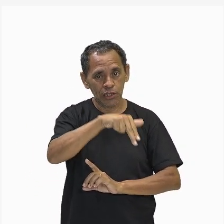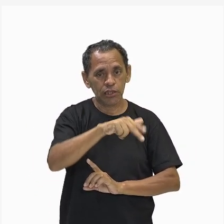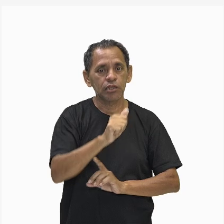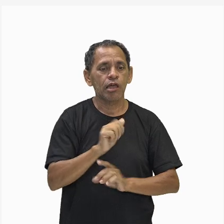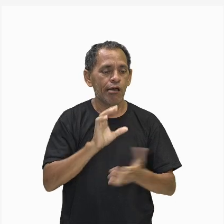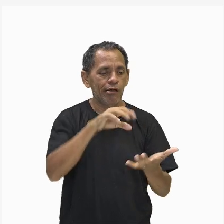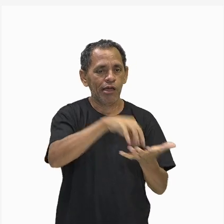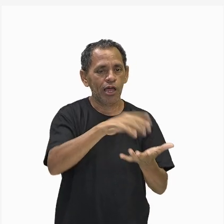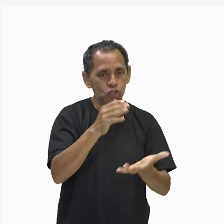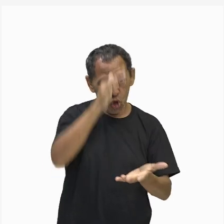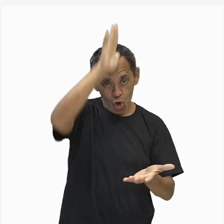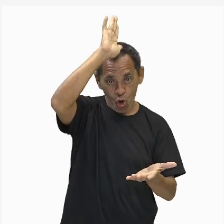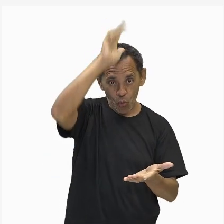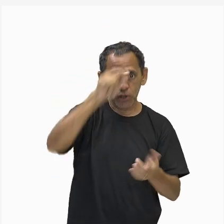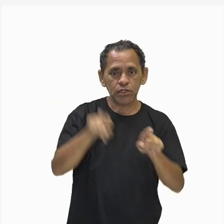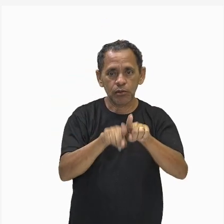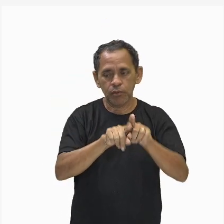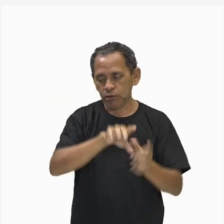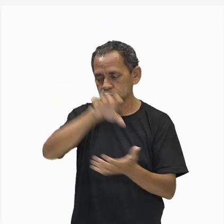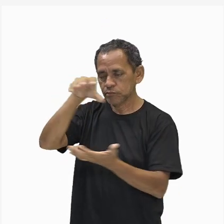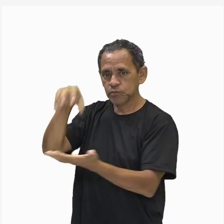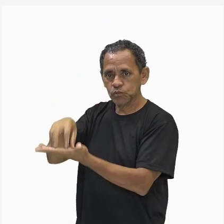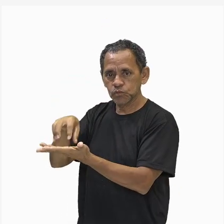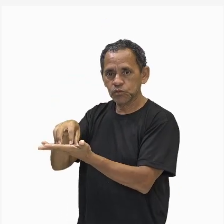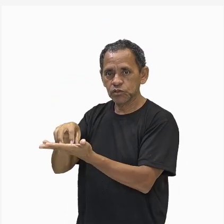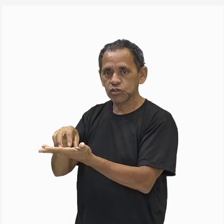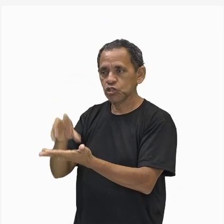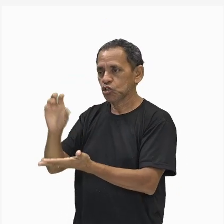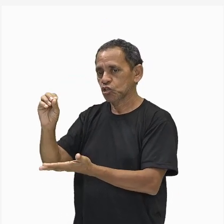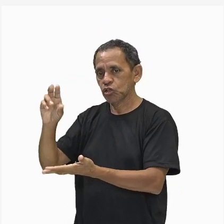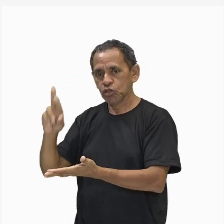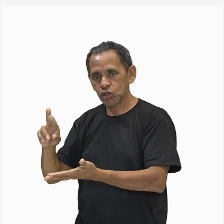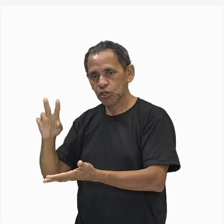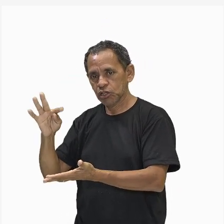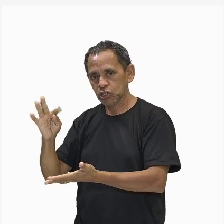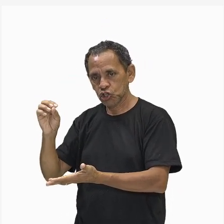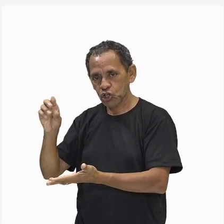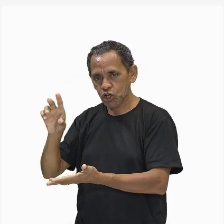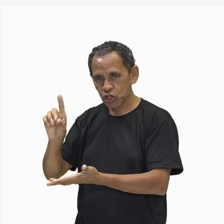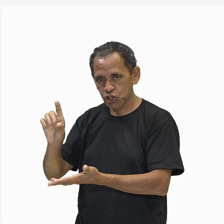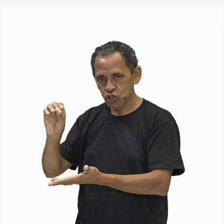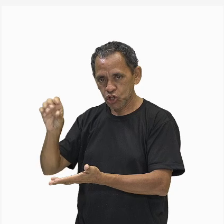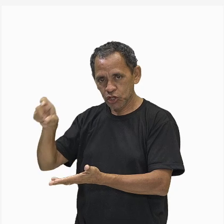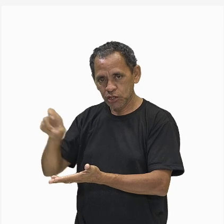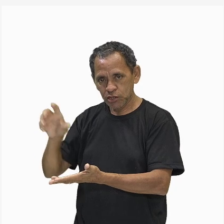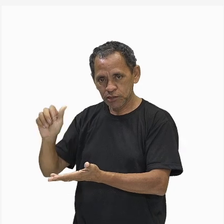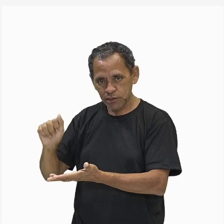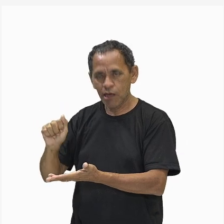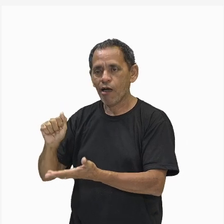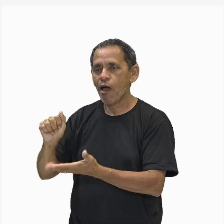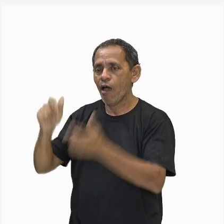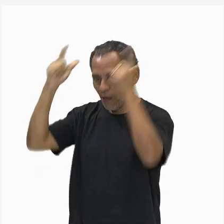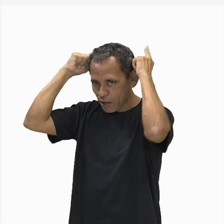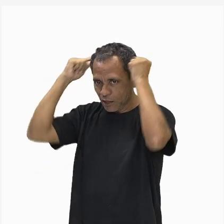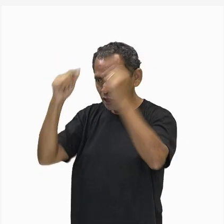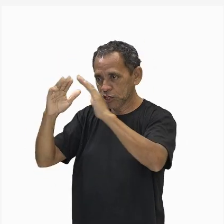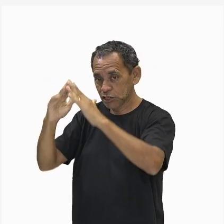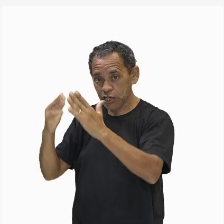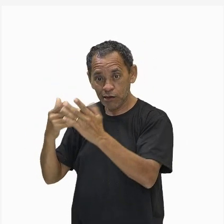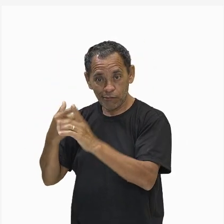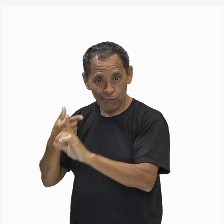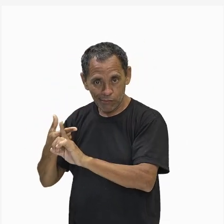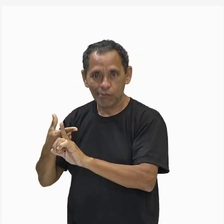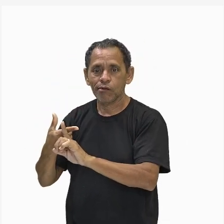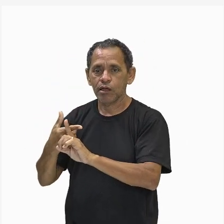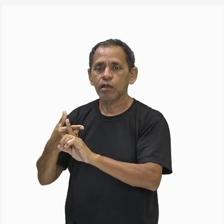em Roma, tá? E a Igreja Católica Ortodoxa, também conhecida como Igreja Católica Grega, tá? Foi, então,